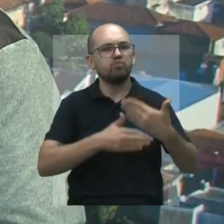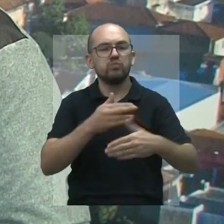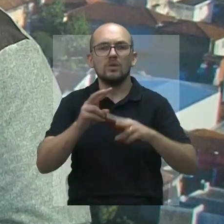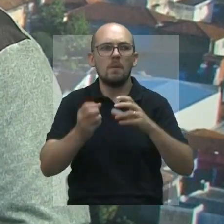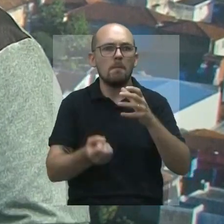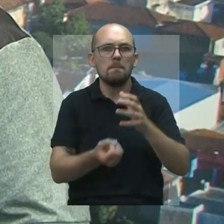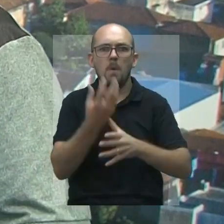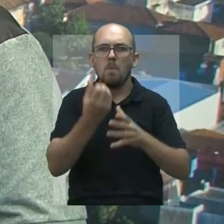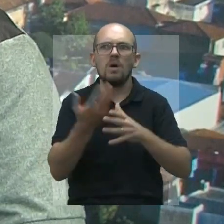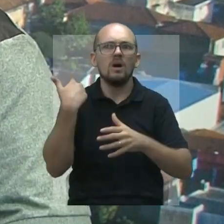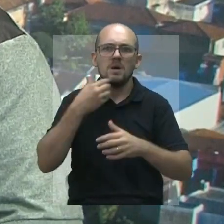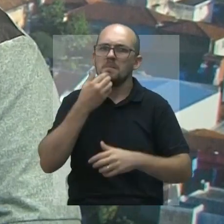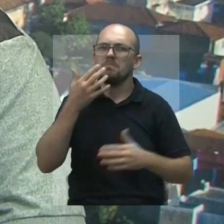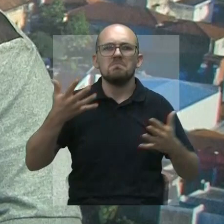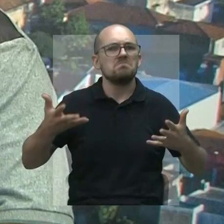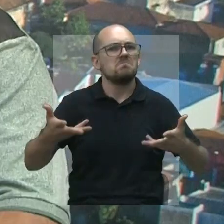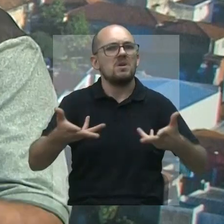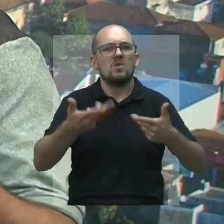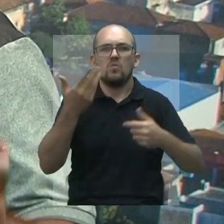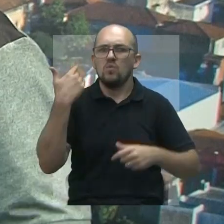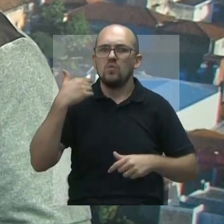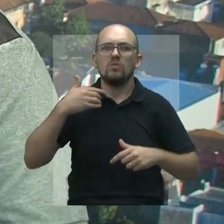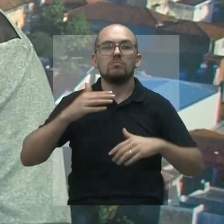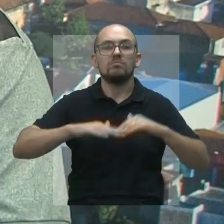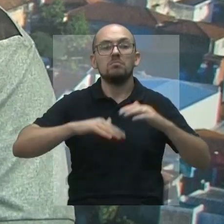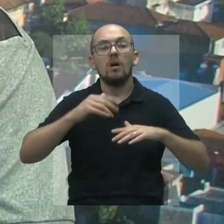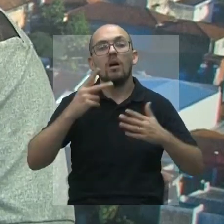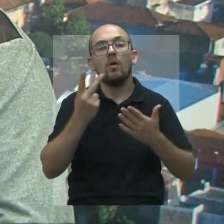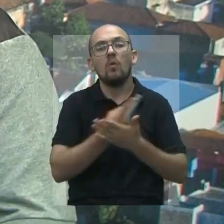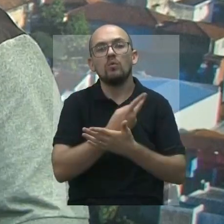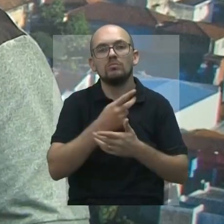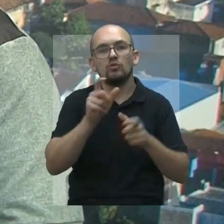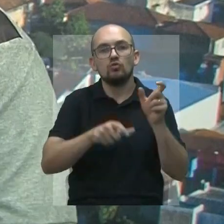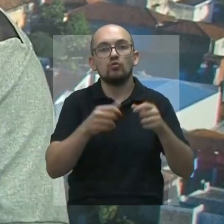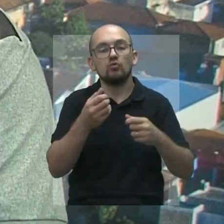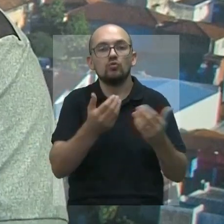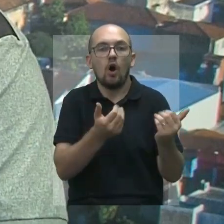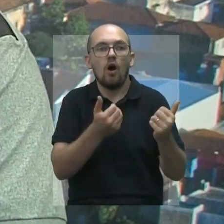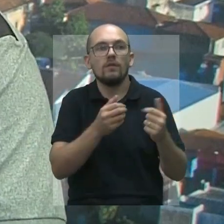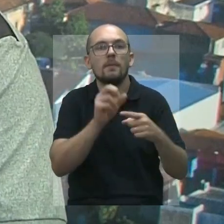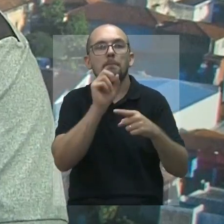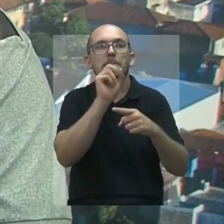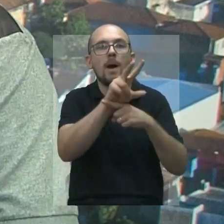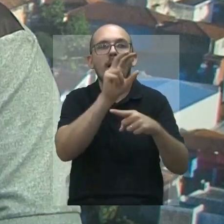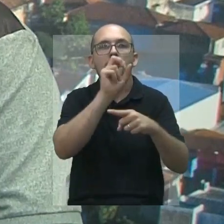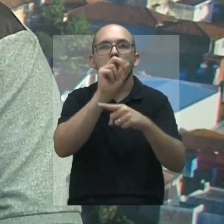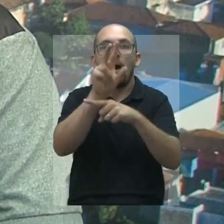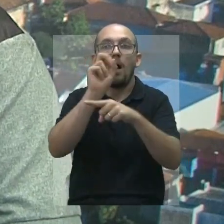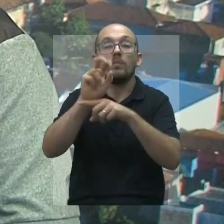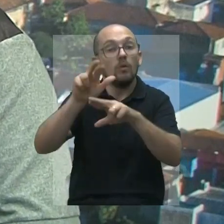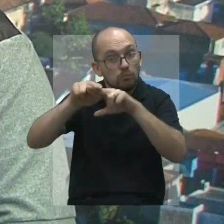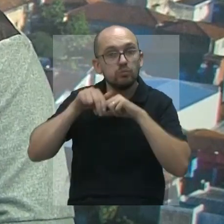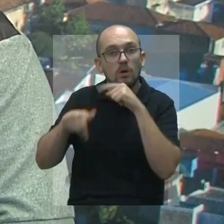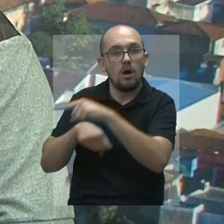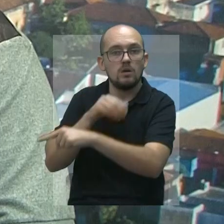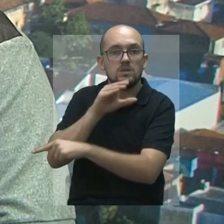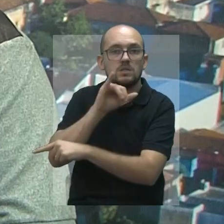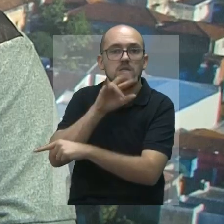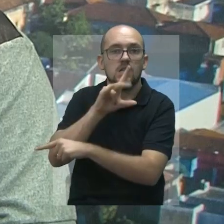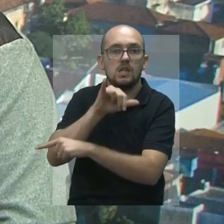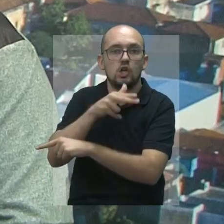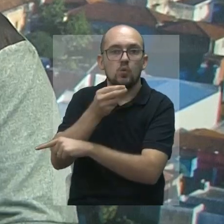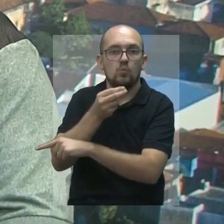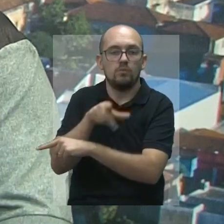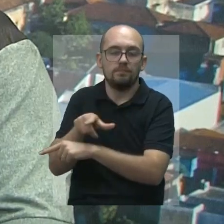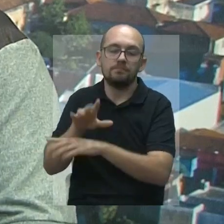de atletas, de jovens valores que depois despontaram no Brasil e no mundo, representando inclusive a seleção brasileira. Mas falando um pouco